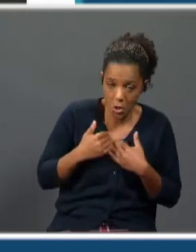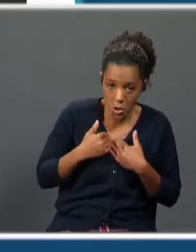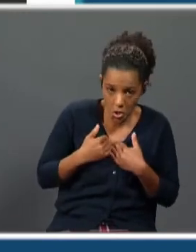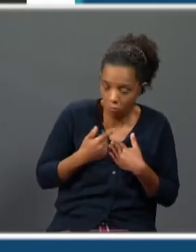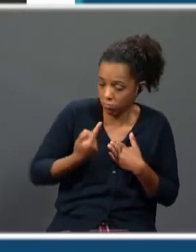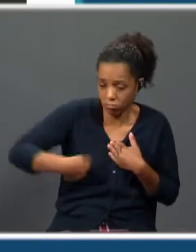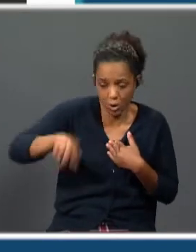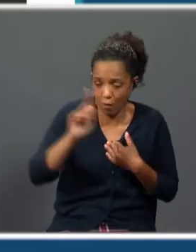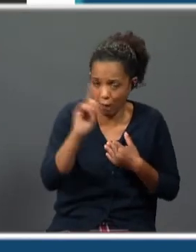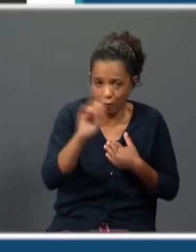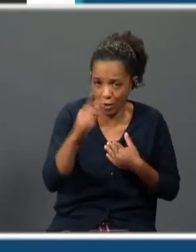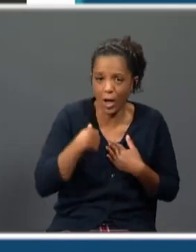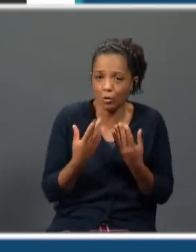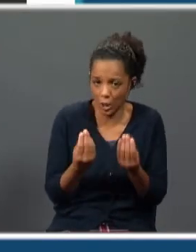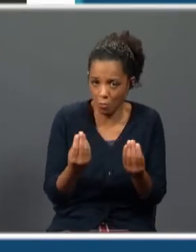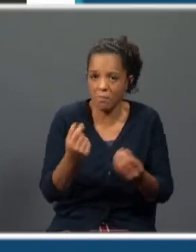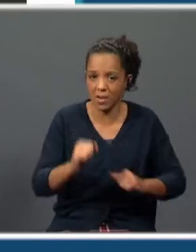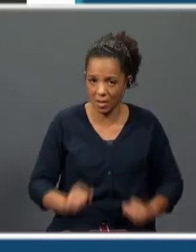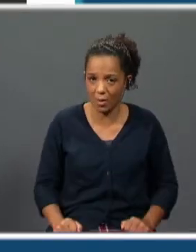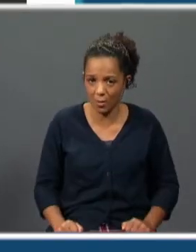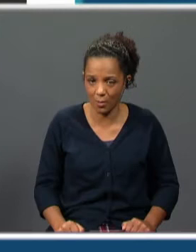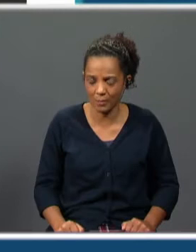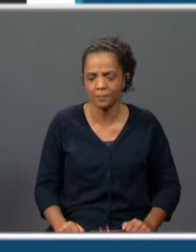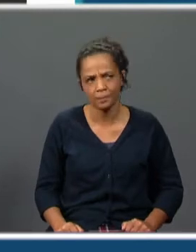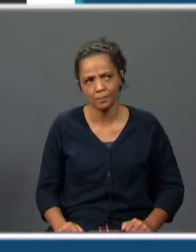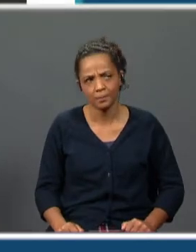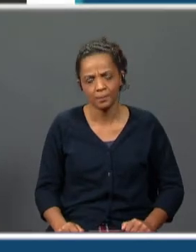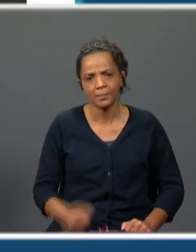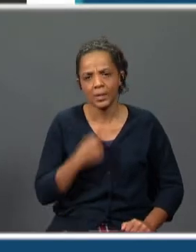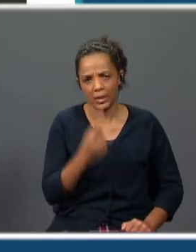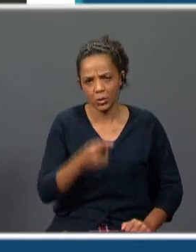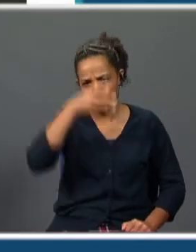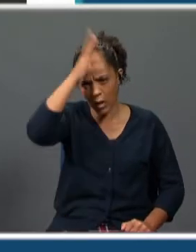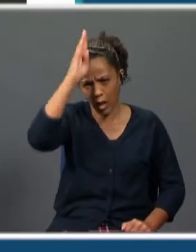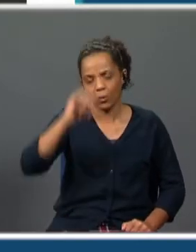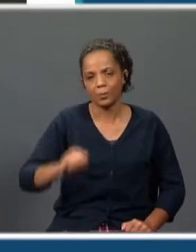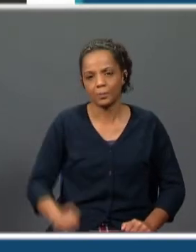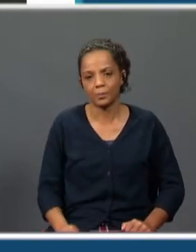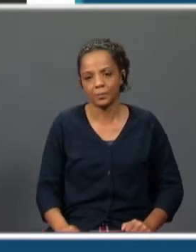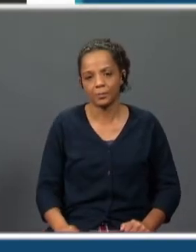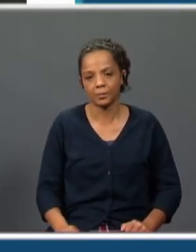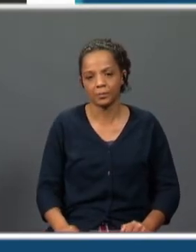Eu é que não vou lá que tenho medo. Disse-lhe o galo.